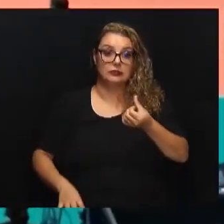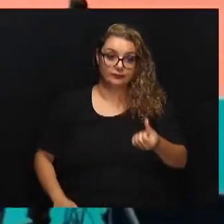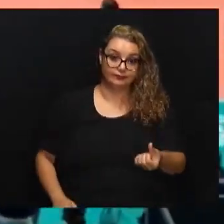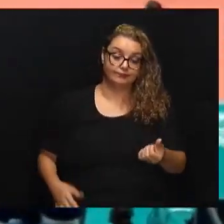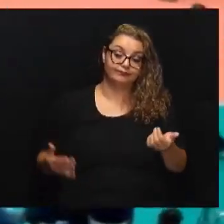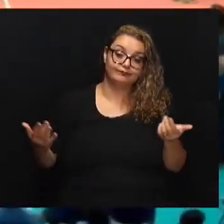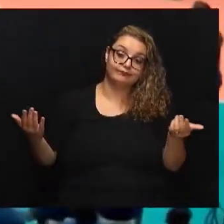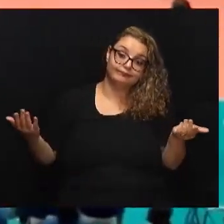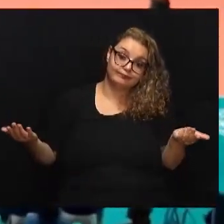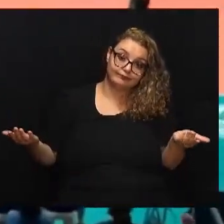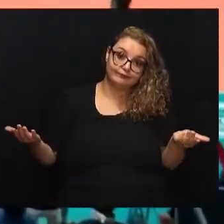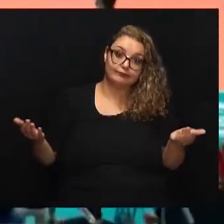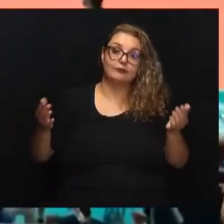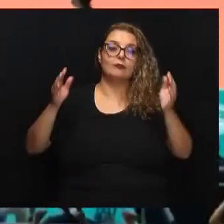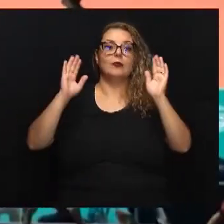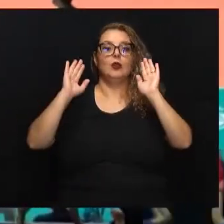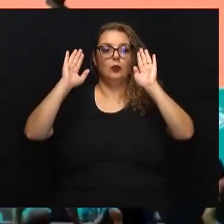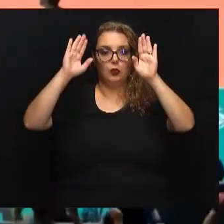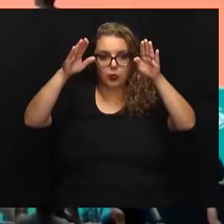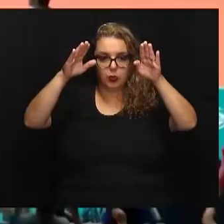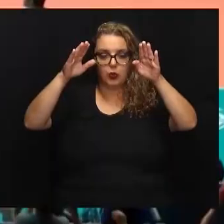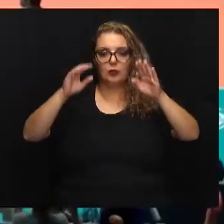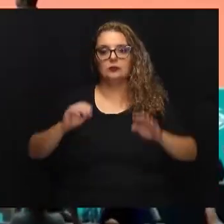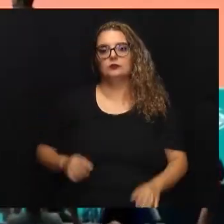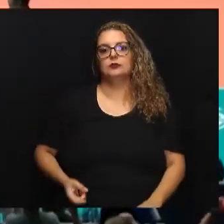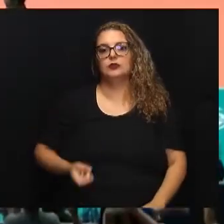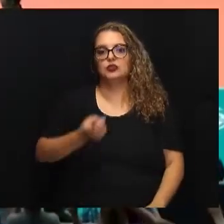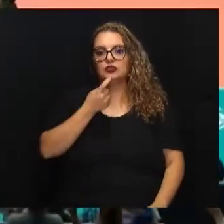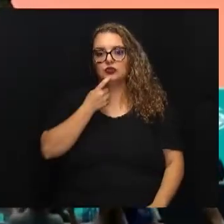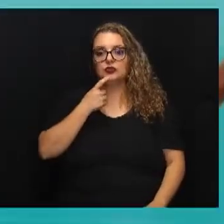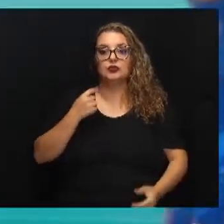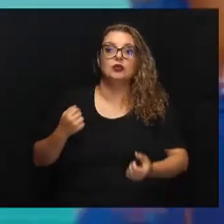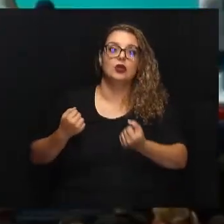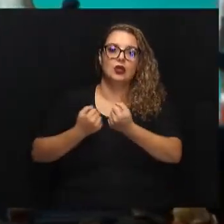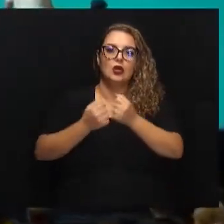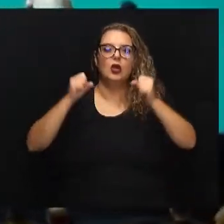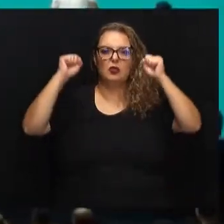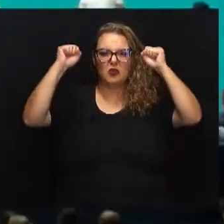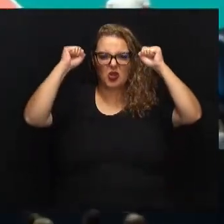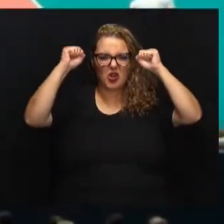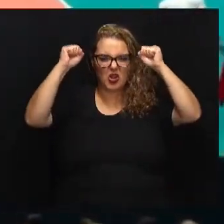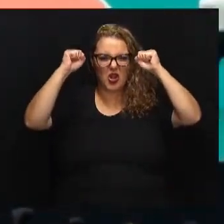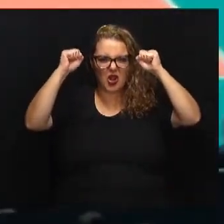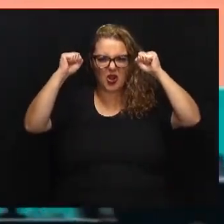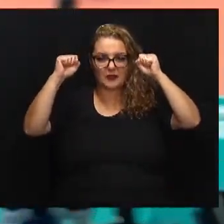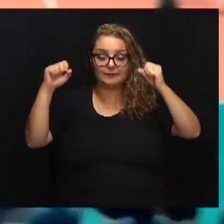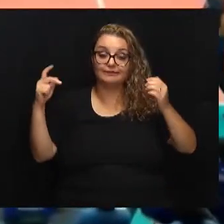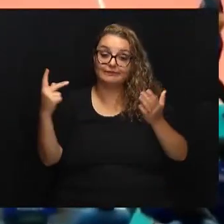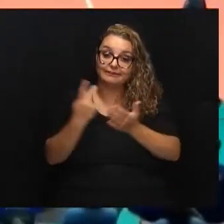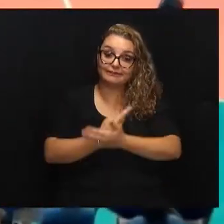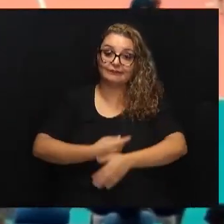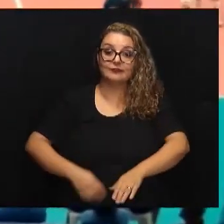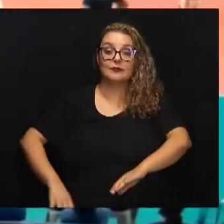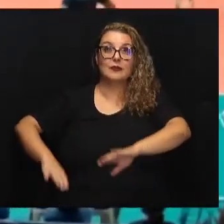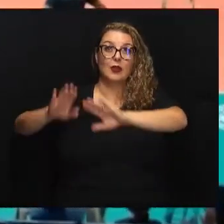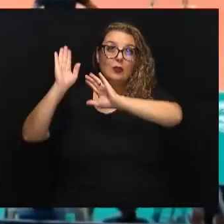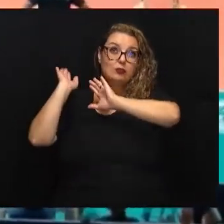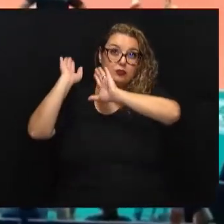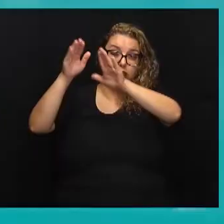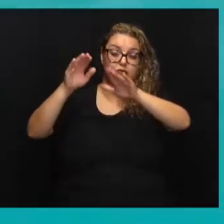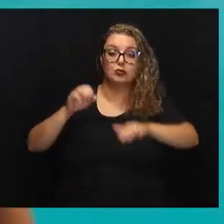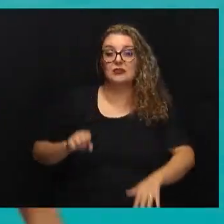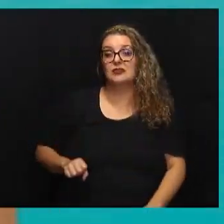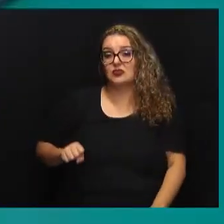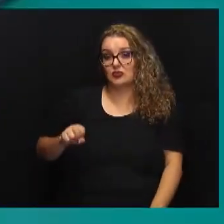aí, bloqueio dos campineiros, apoio dos torcedores, erros de saque de Suzano. E